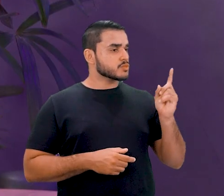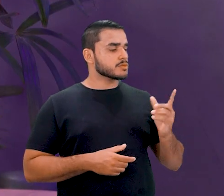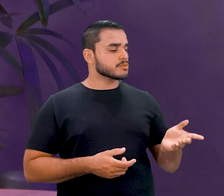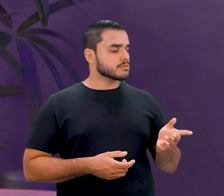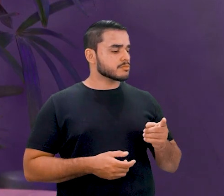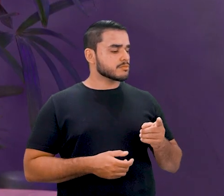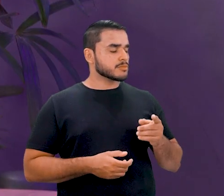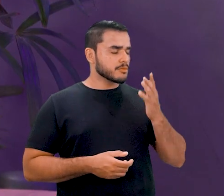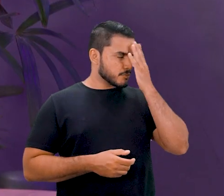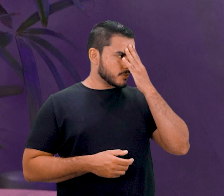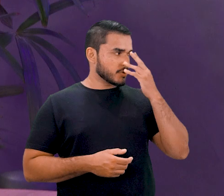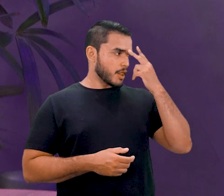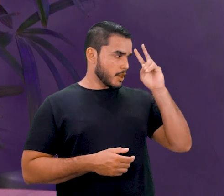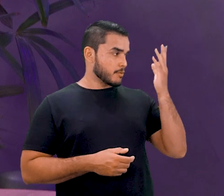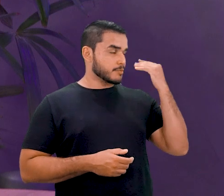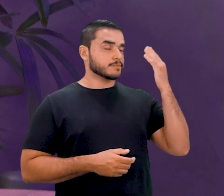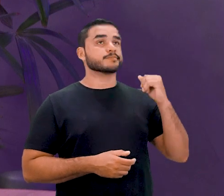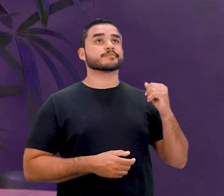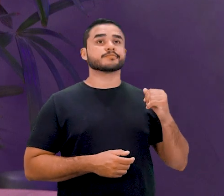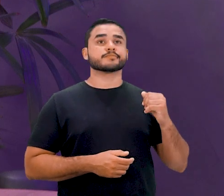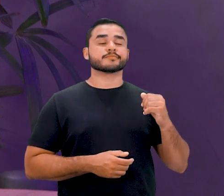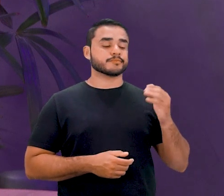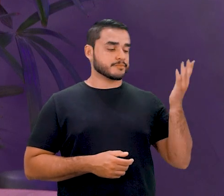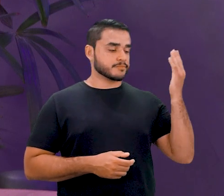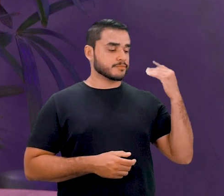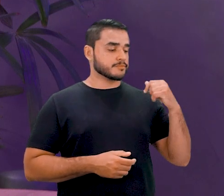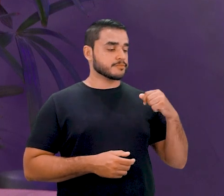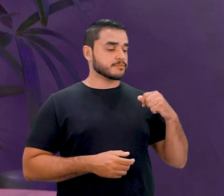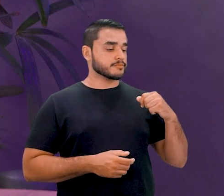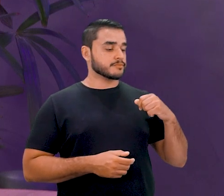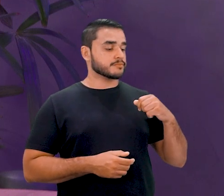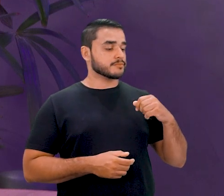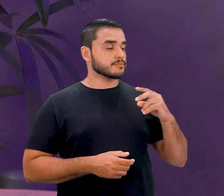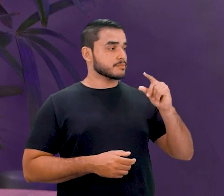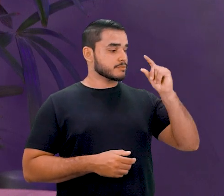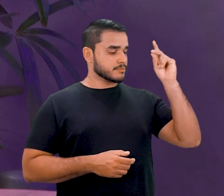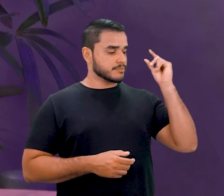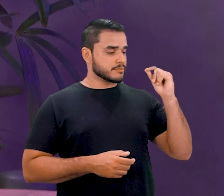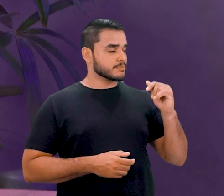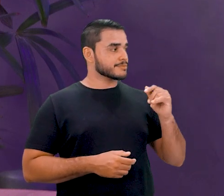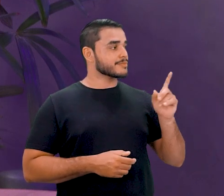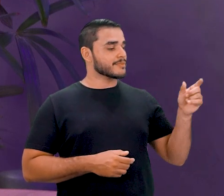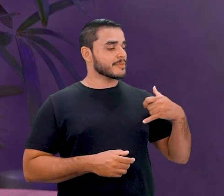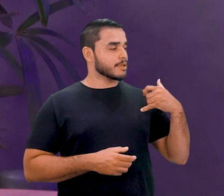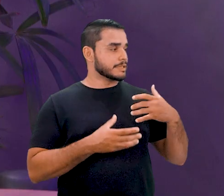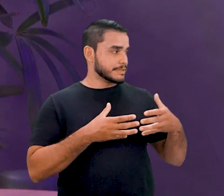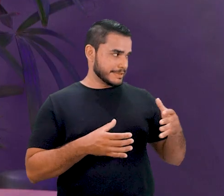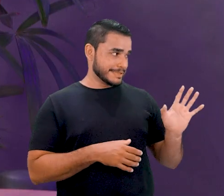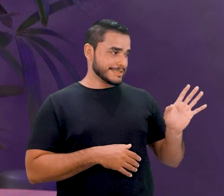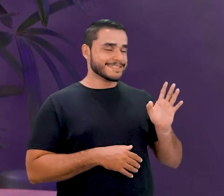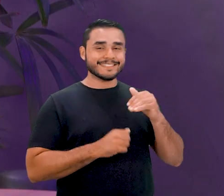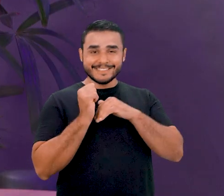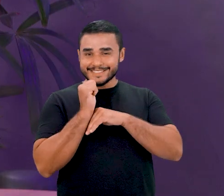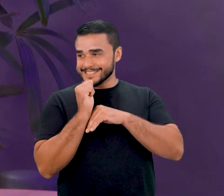se tu lembra, mas antigamente, que a gente é de um tempinho já aí, né, da graduação, Sem espalhar, sem Tinha. espalhar. a gente tinha que